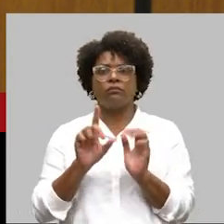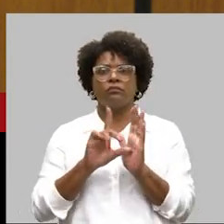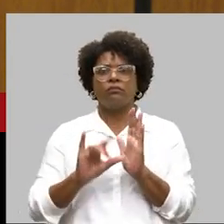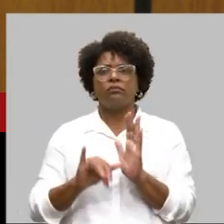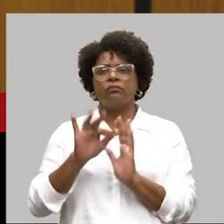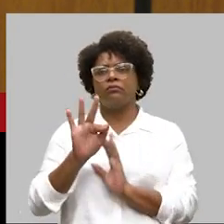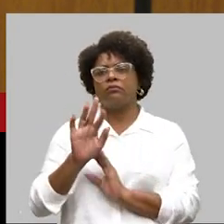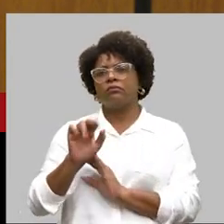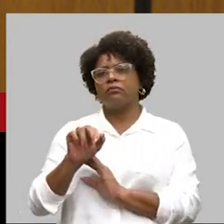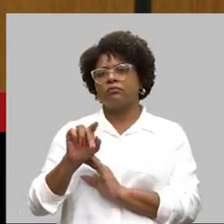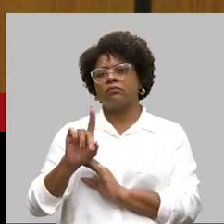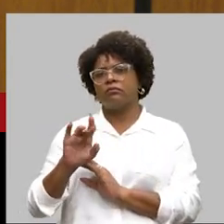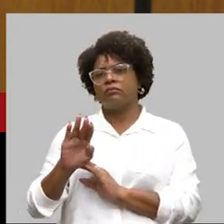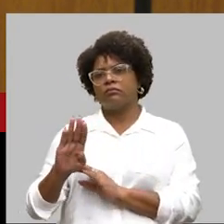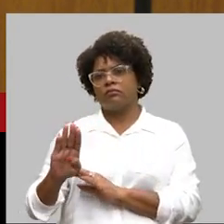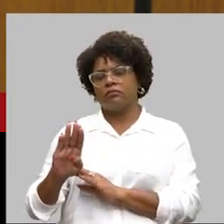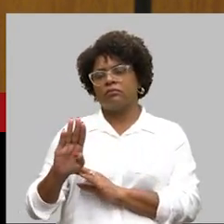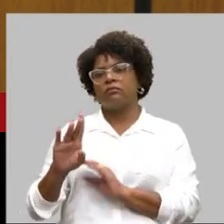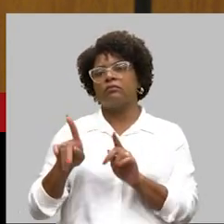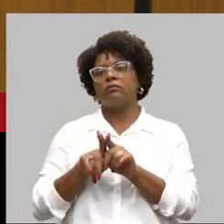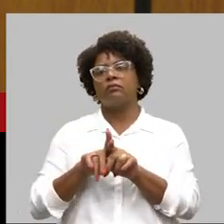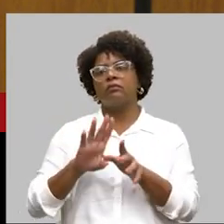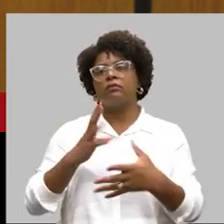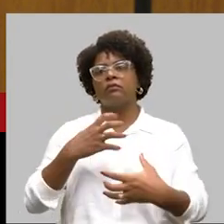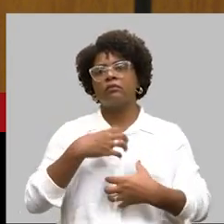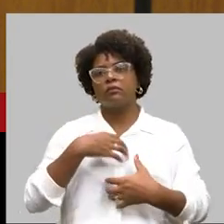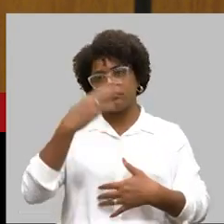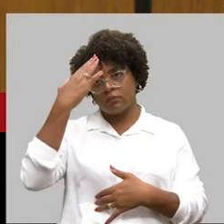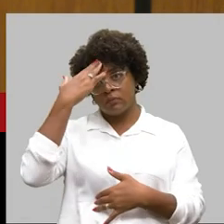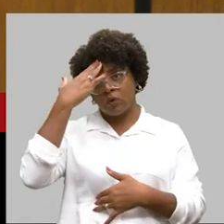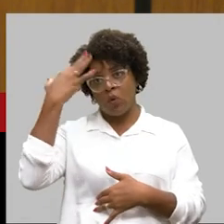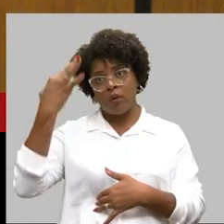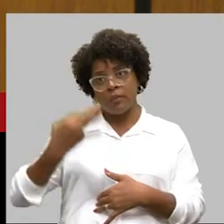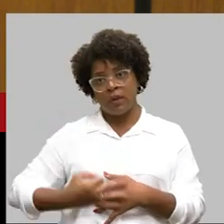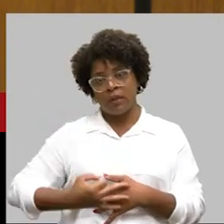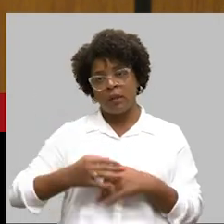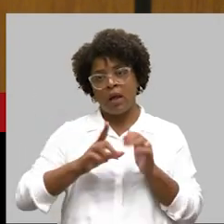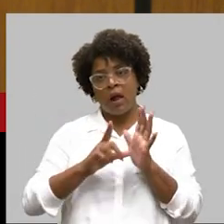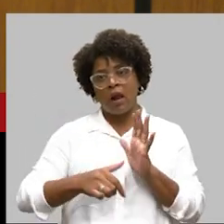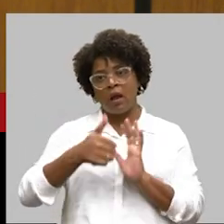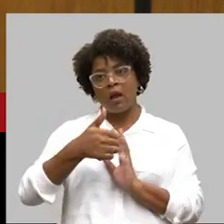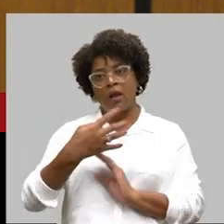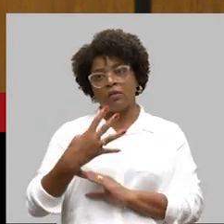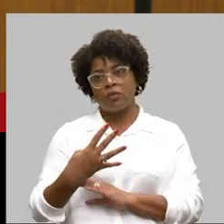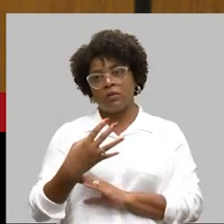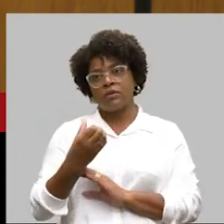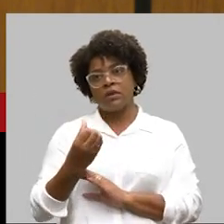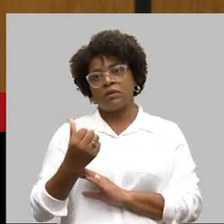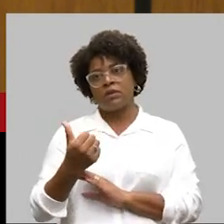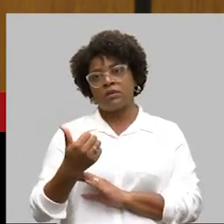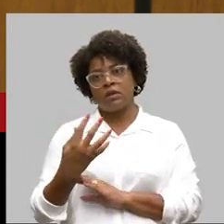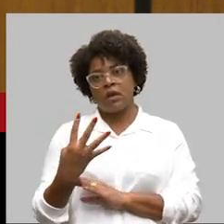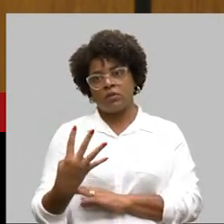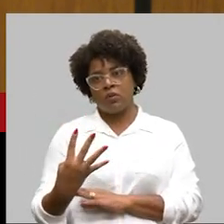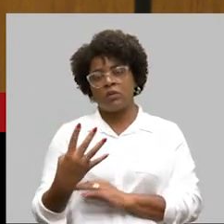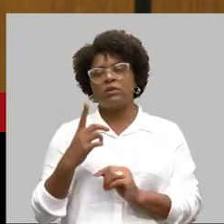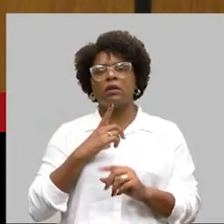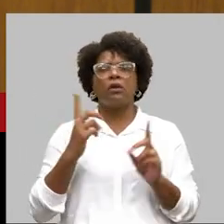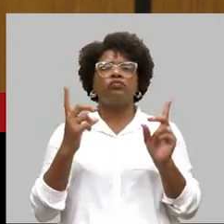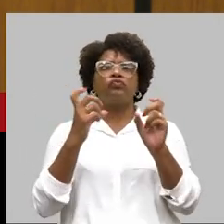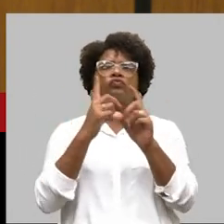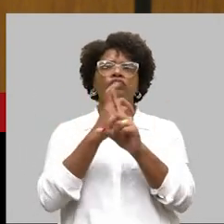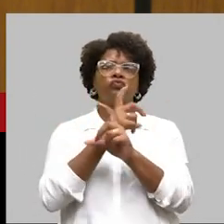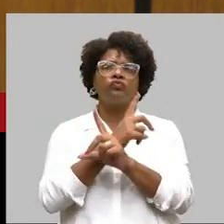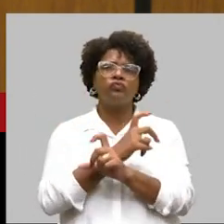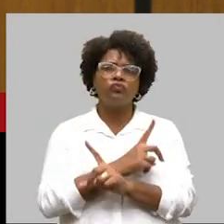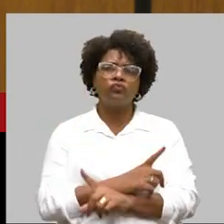e também na forma de Interpretação da Lei 14.614 estamos encontrando dificuldades